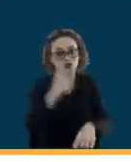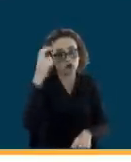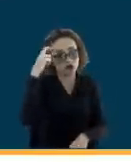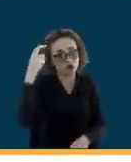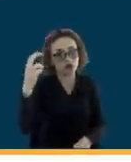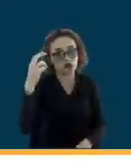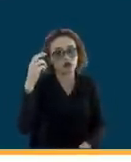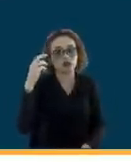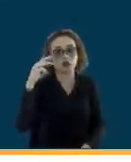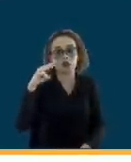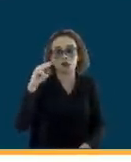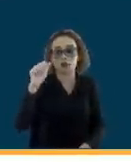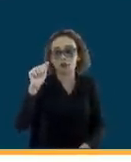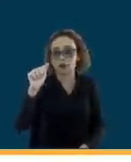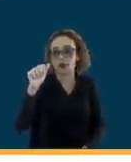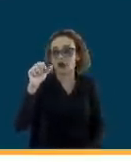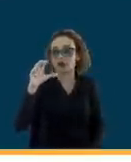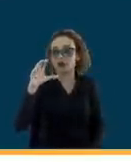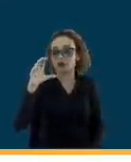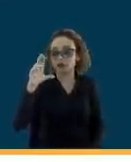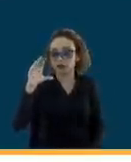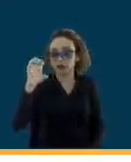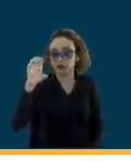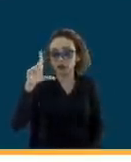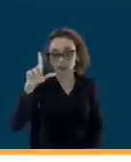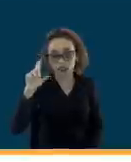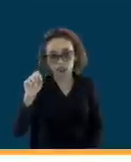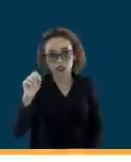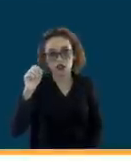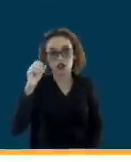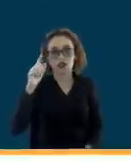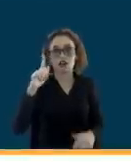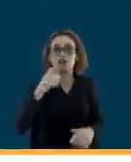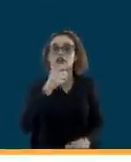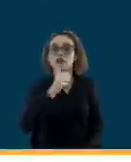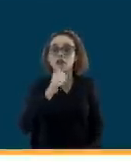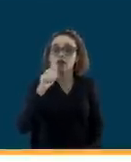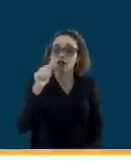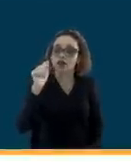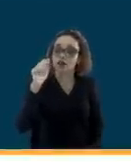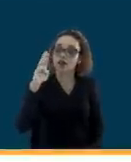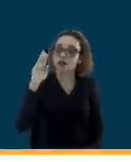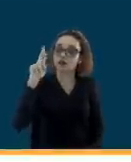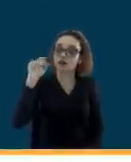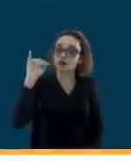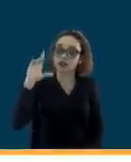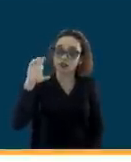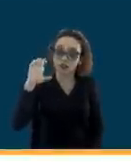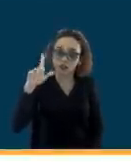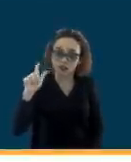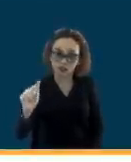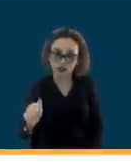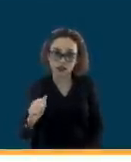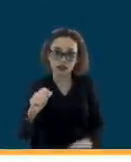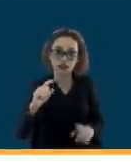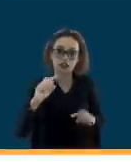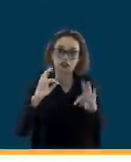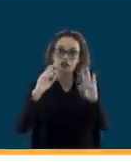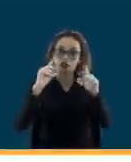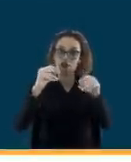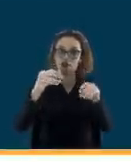Caires, o Marcelo Ferreira, a Fernanda Guedes, a Gabriela Marcico, todos que estão aqui também nos bastidores construindo